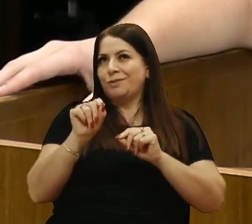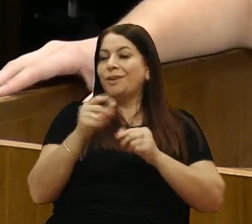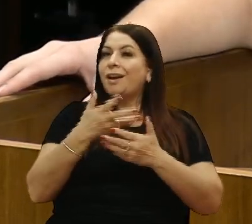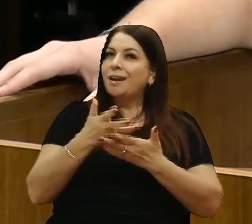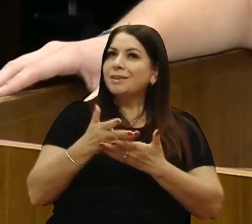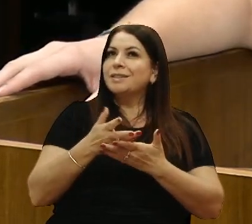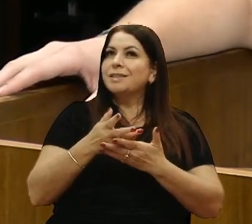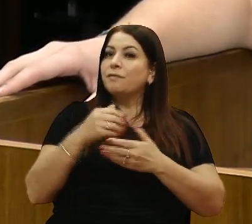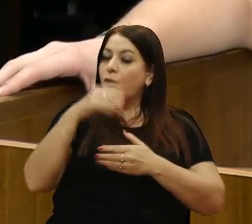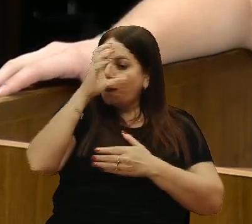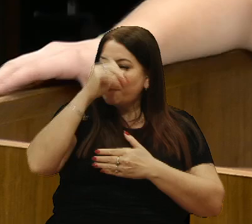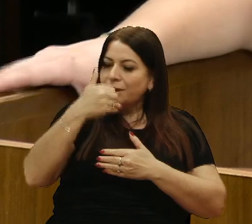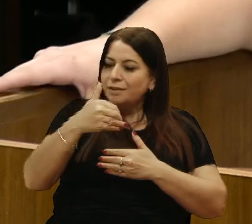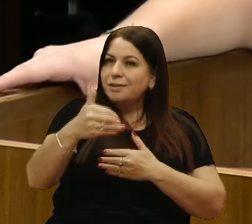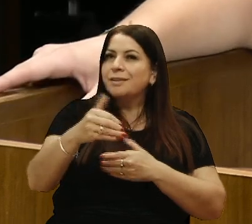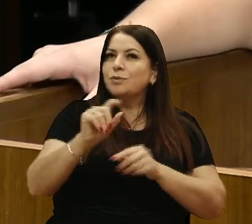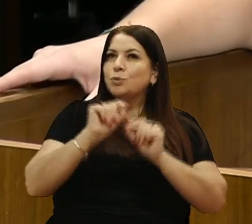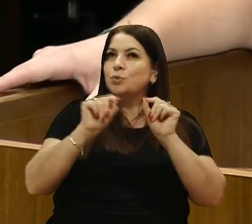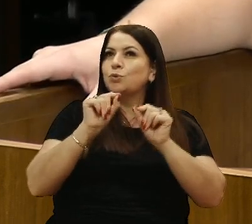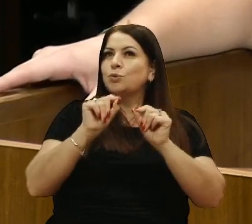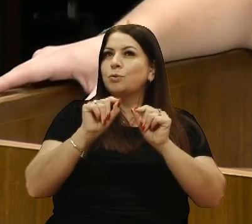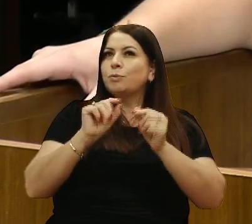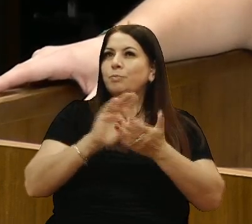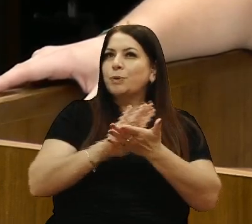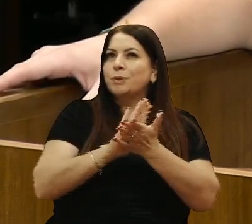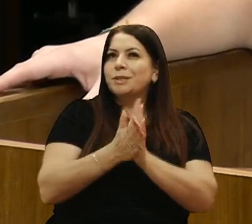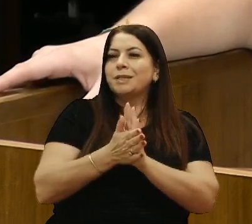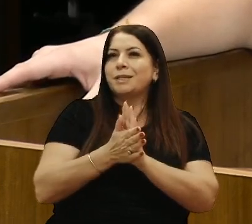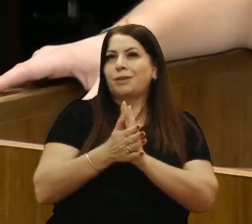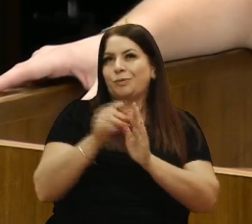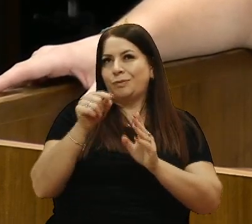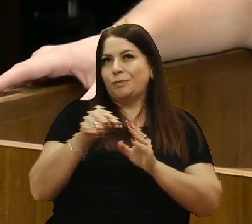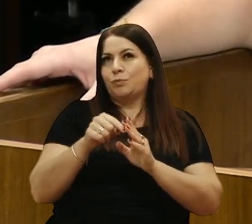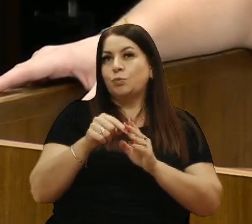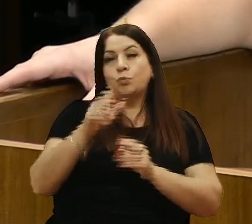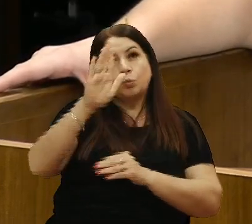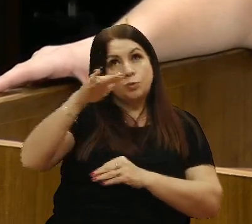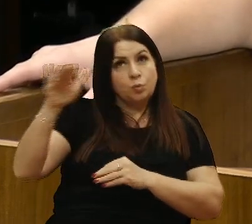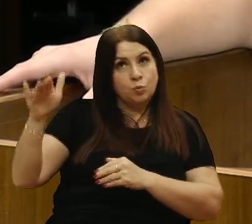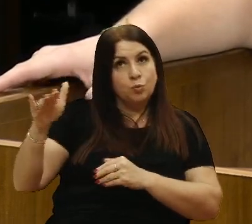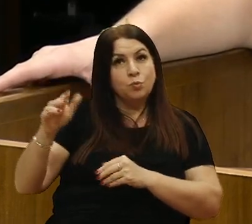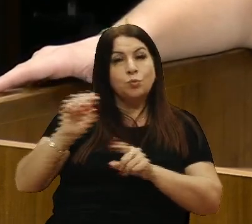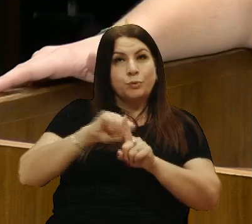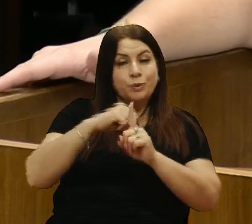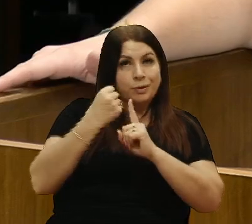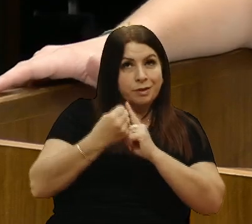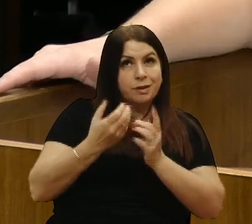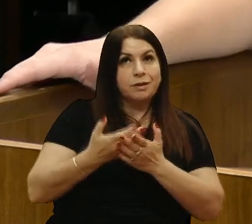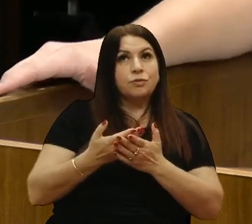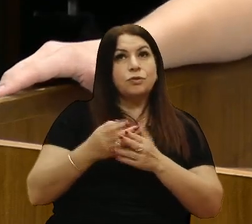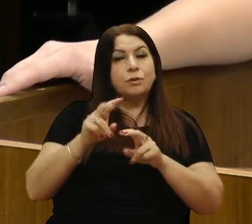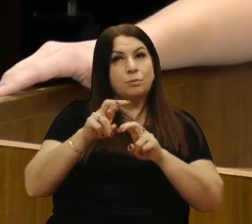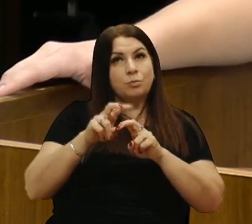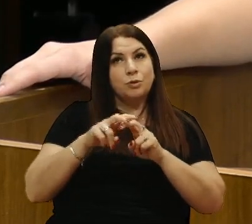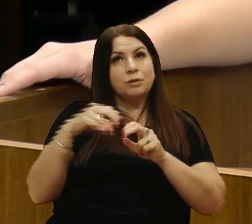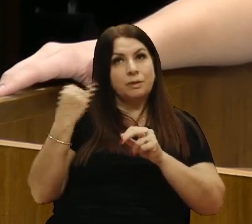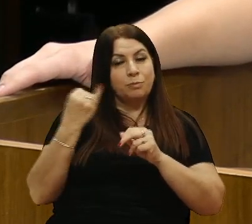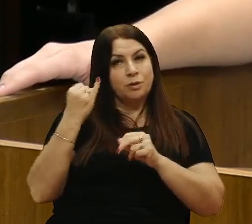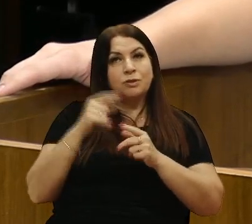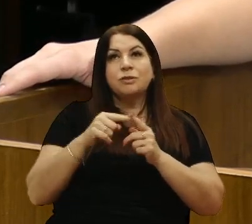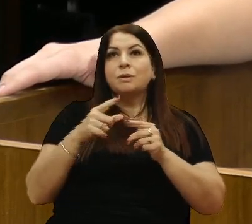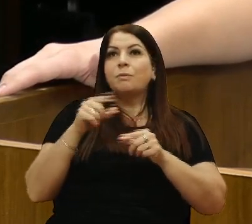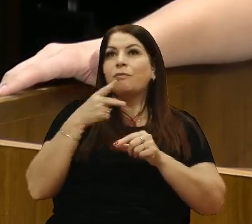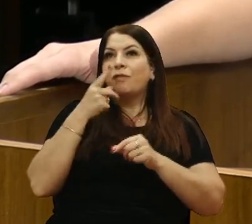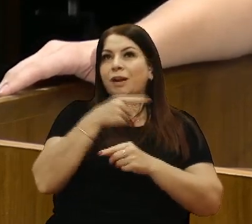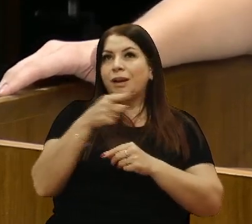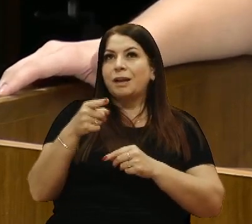vezes elas vão aprendendo sobre todo esse preconceito e discriminação com os adultos, né, com a sociedade, e por isso é fundamental que a gente possa